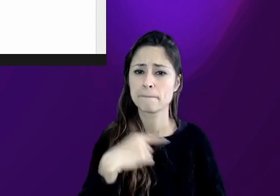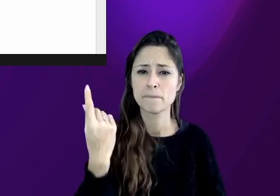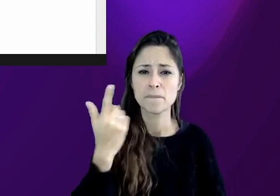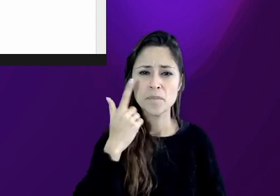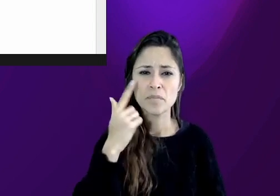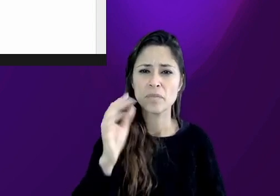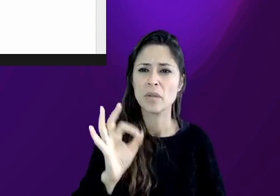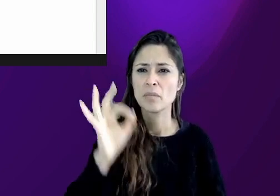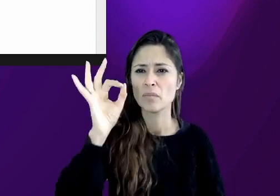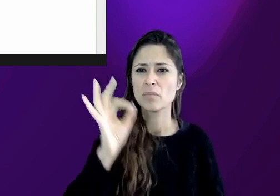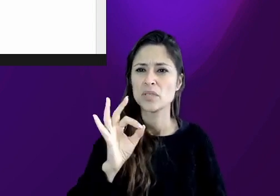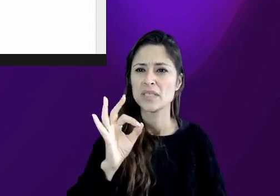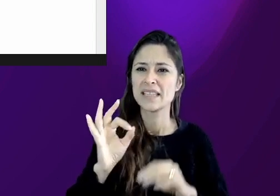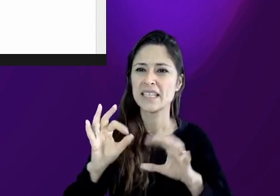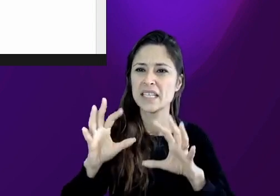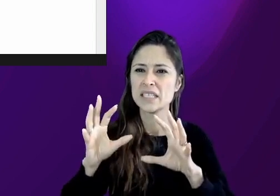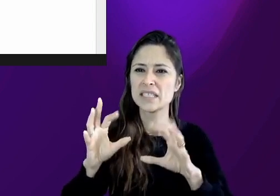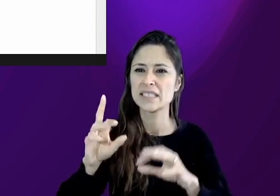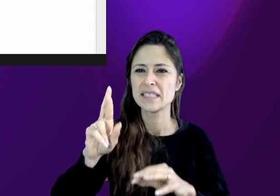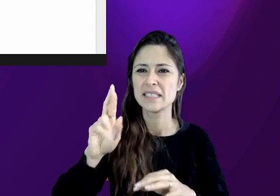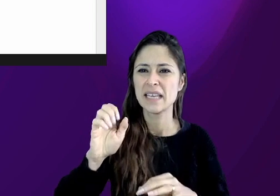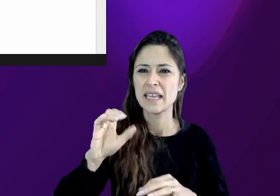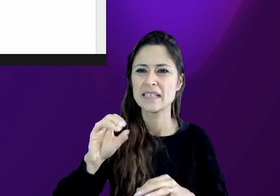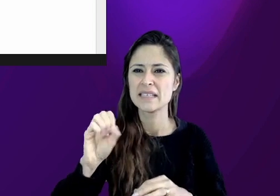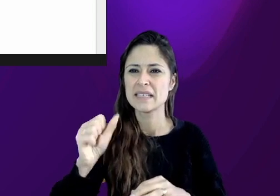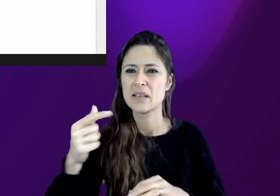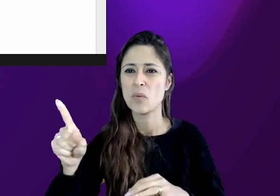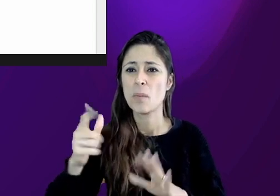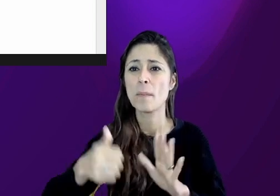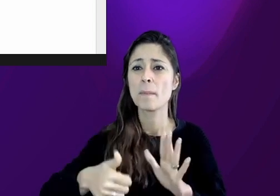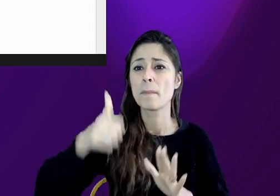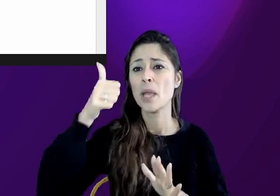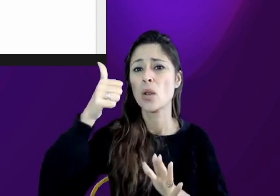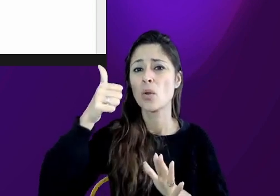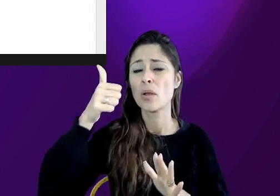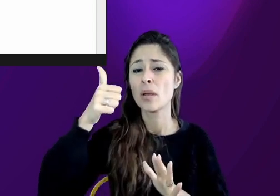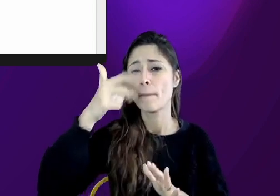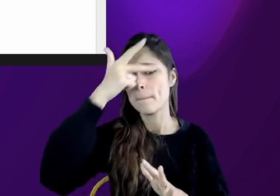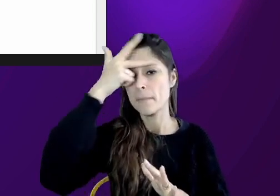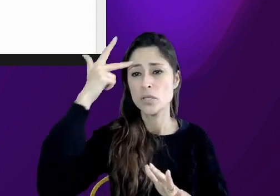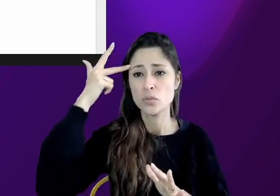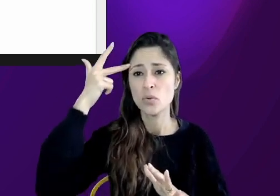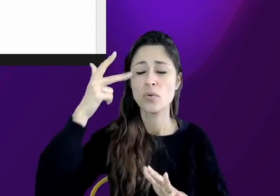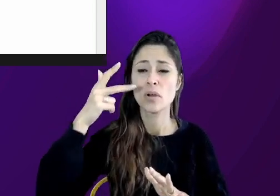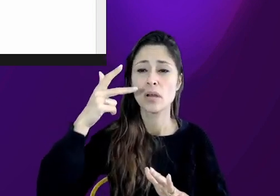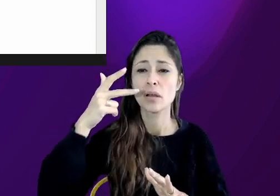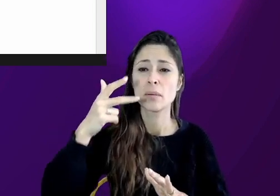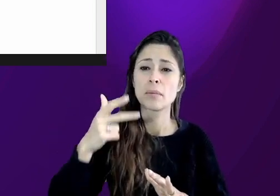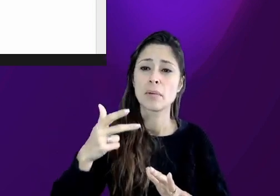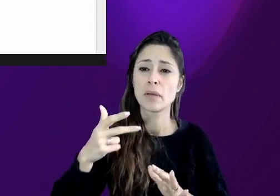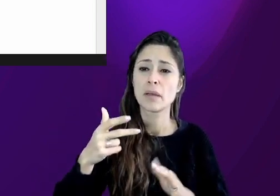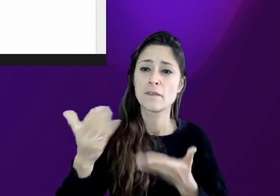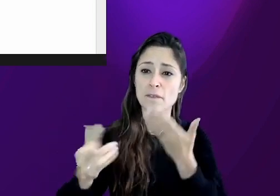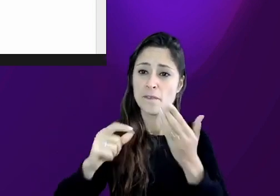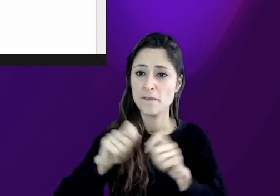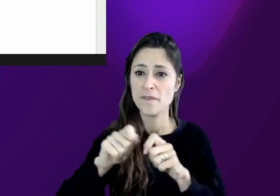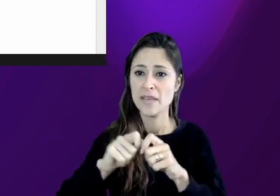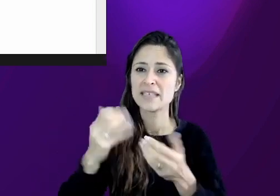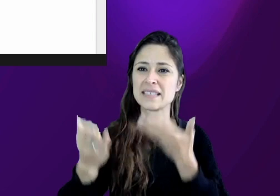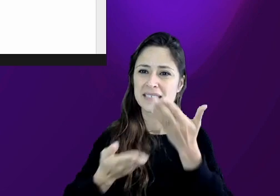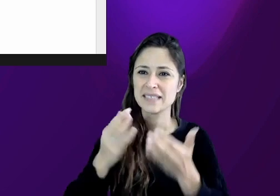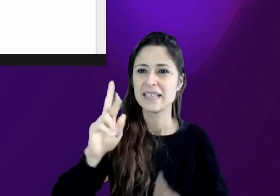ressecção R0 muito mais significativa para aqueles pacientes que fizeram um tratamento com